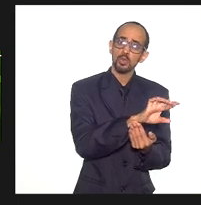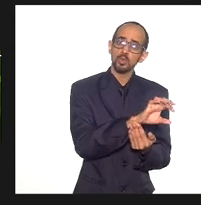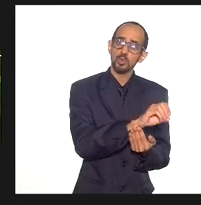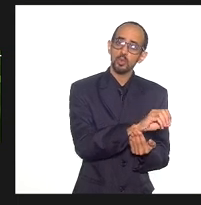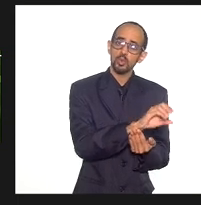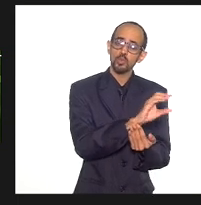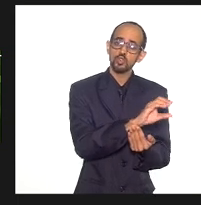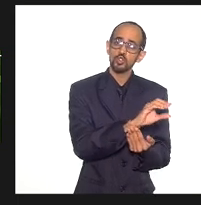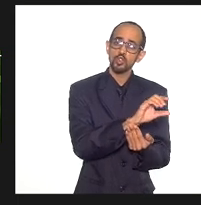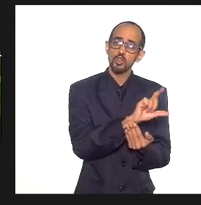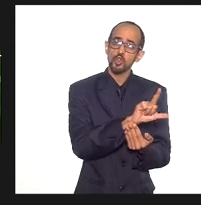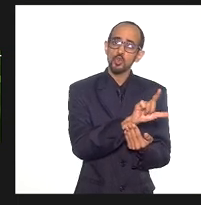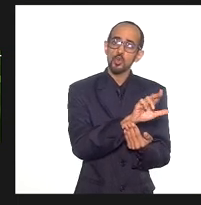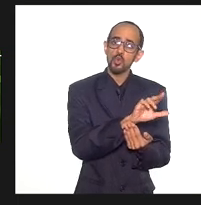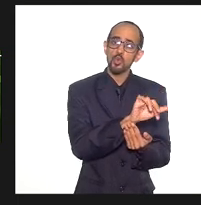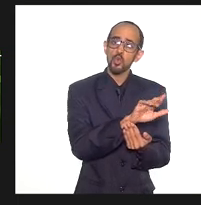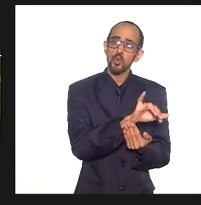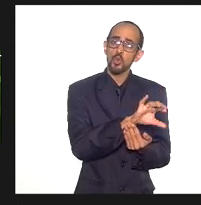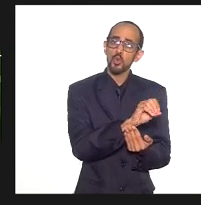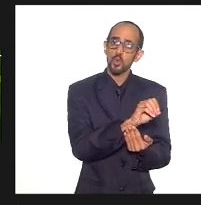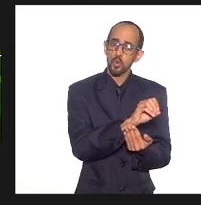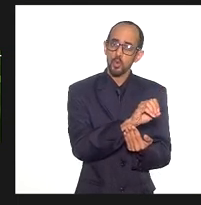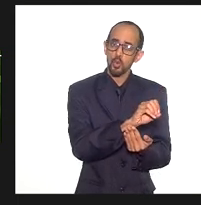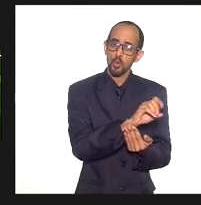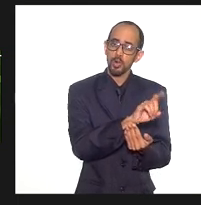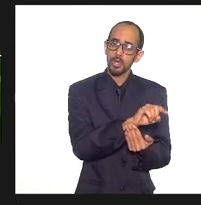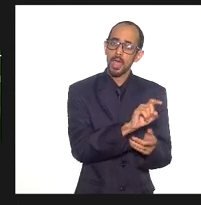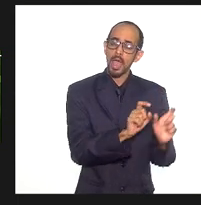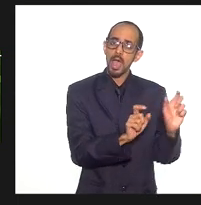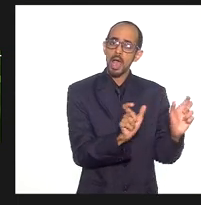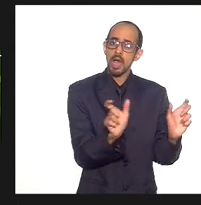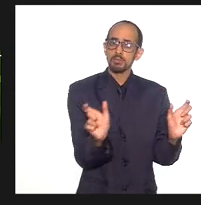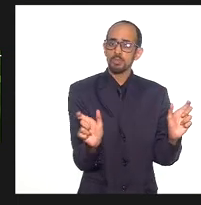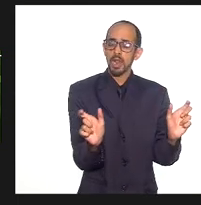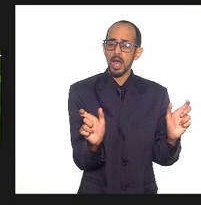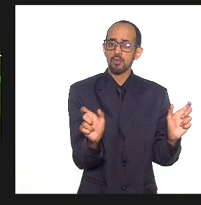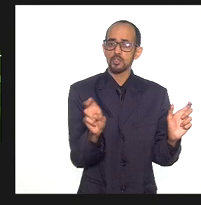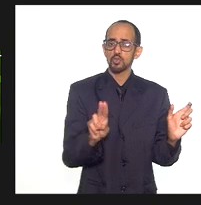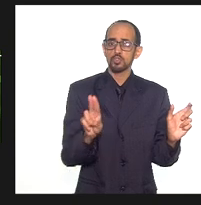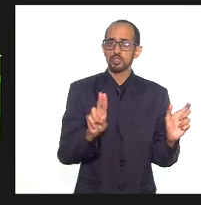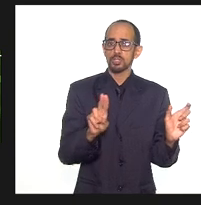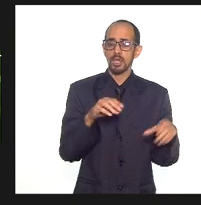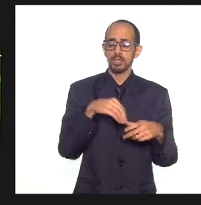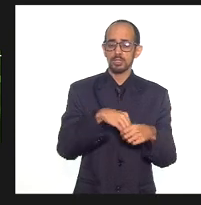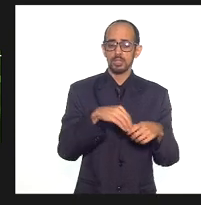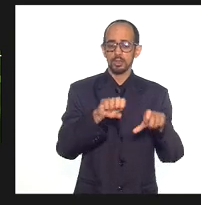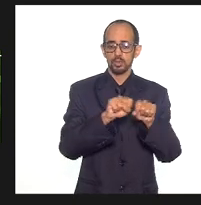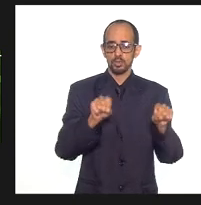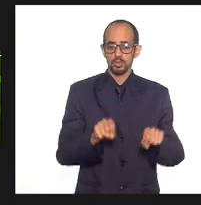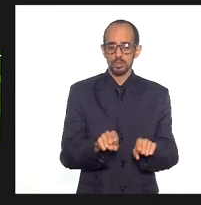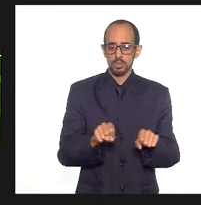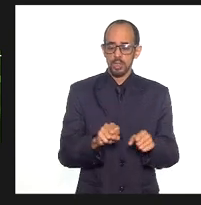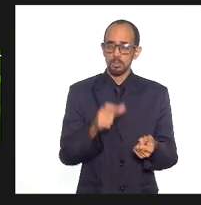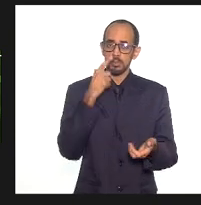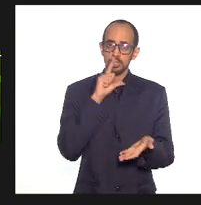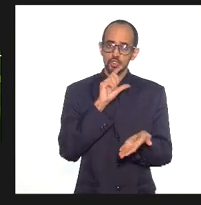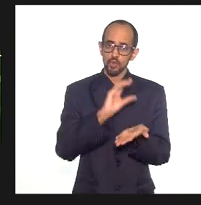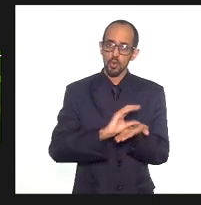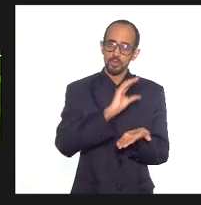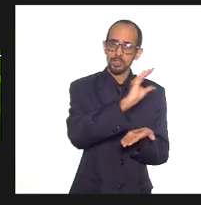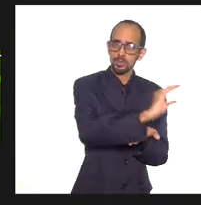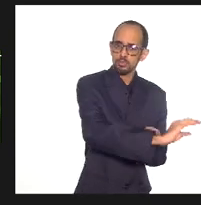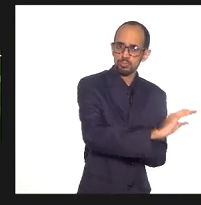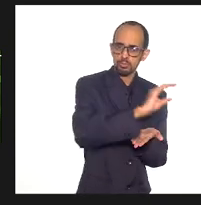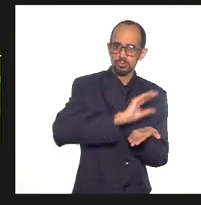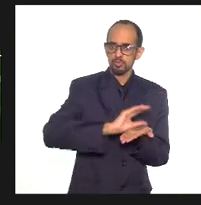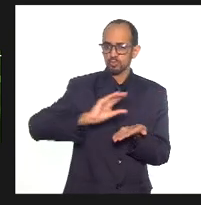para permitir a devida alocação dos gastos para cada unidade, enfim,